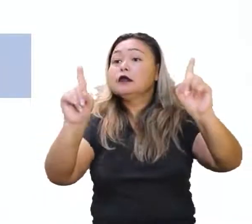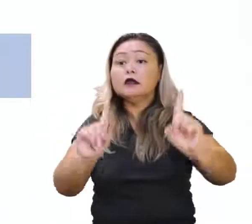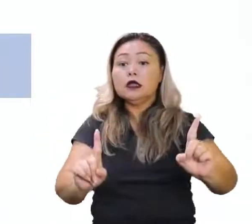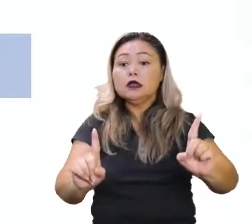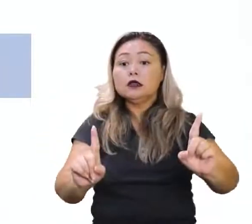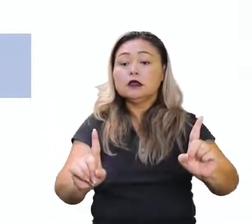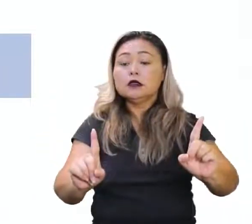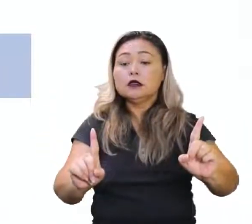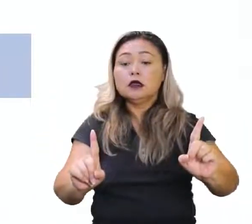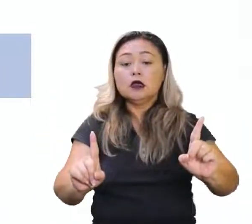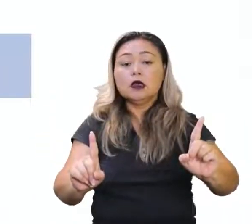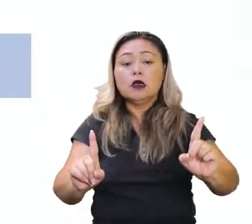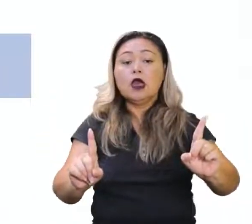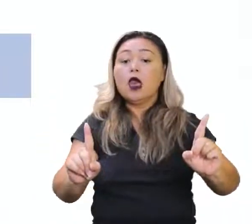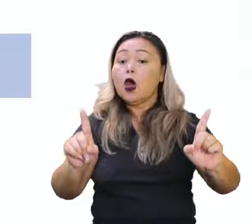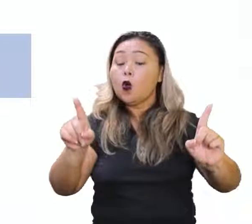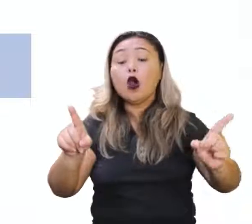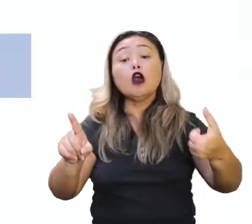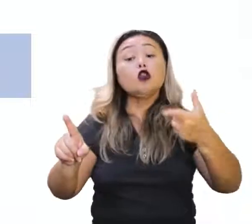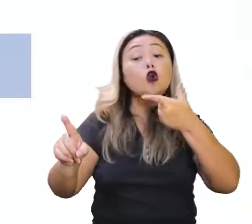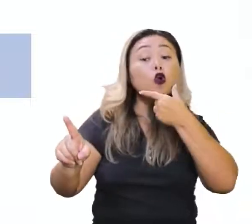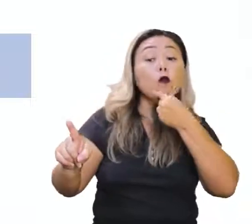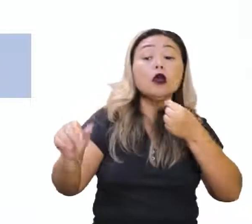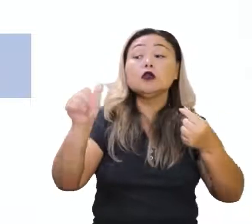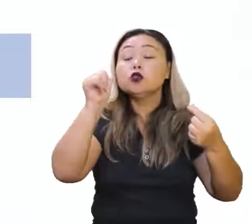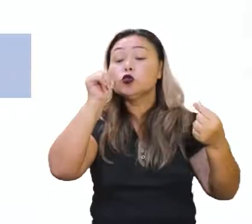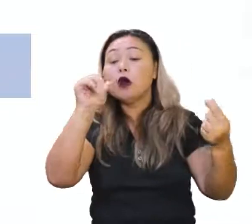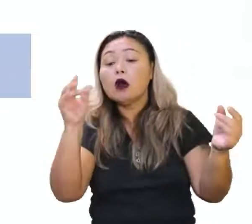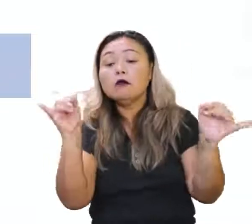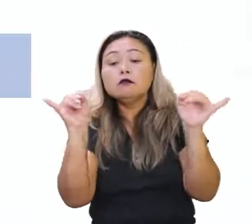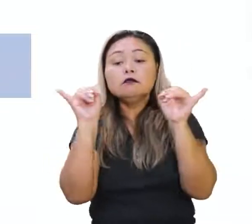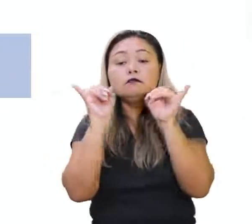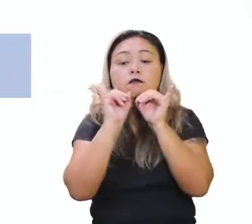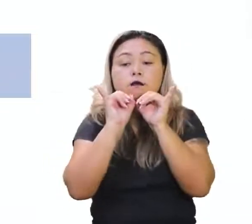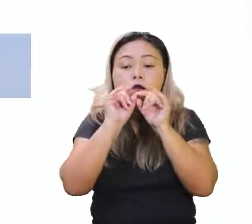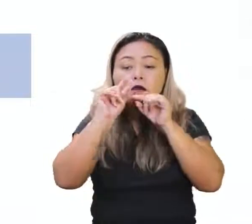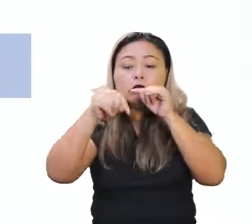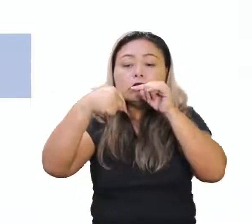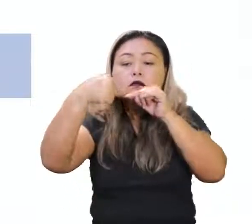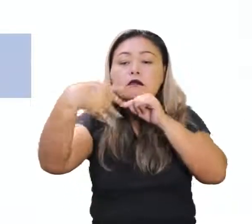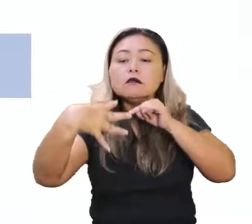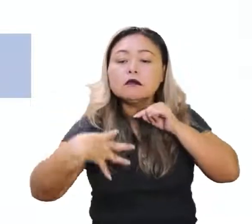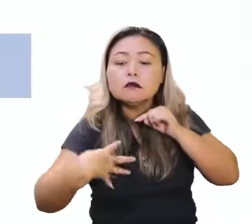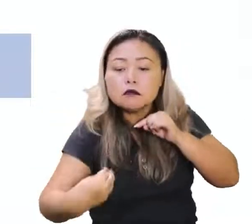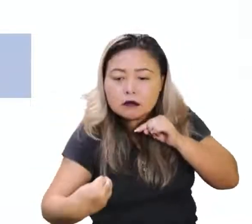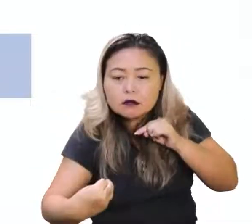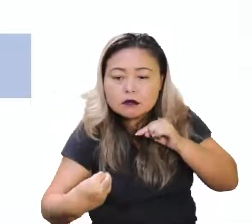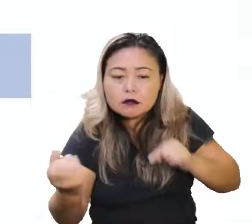Quando o macho cruza com a fêmea, ele dá um filhotinho. Chamado de